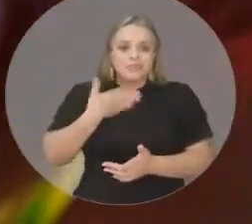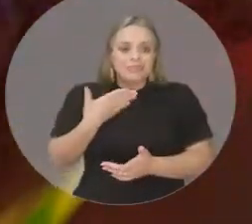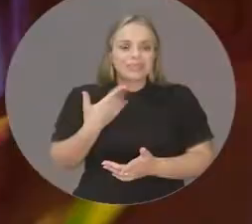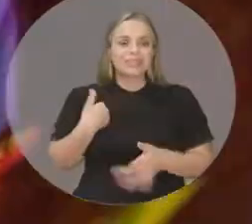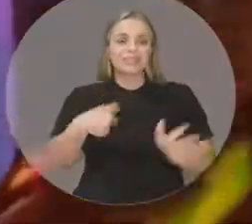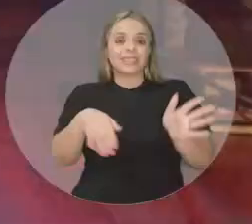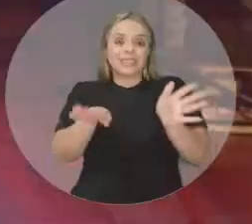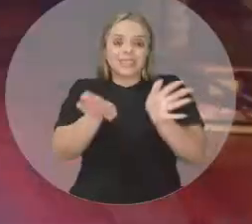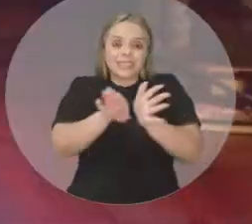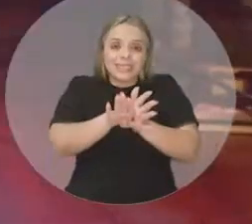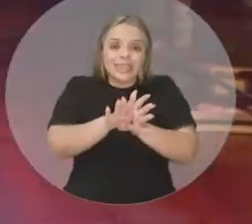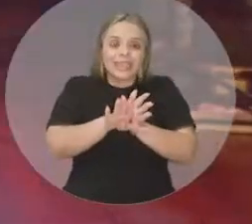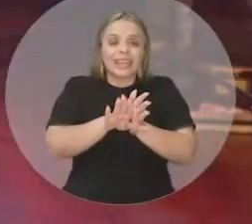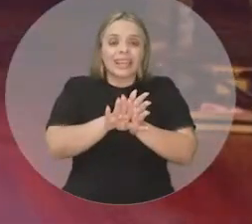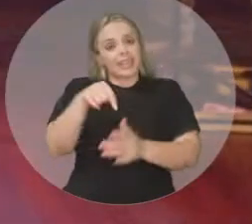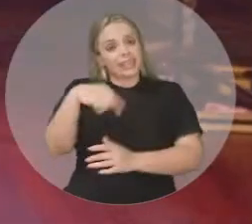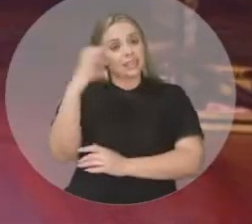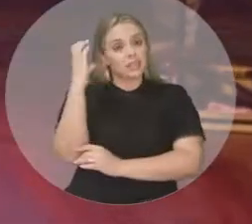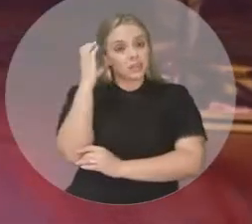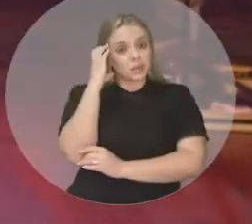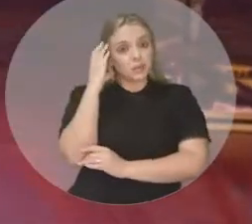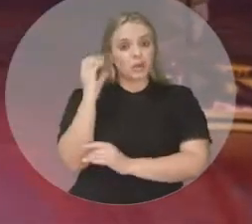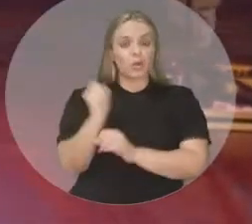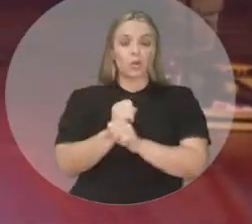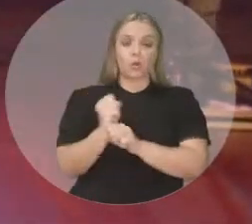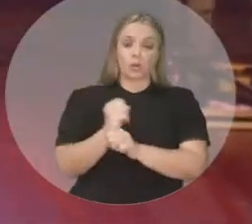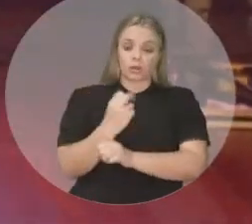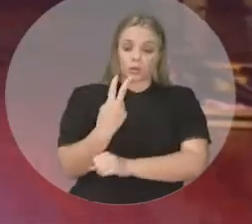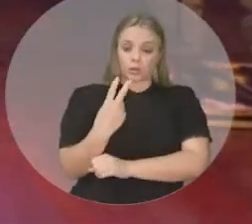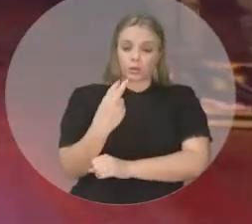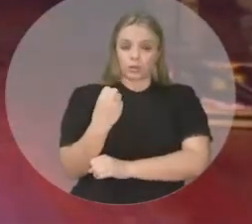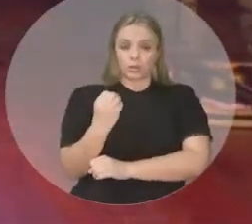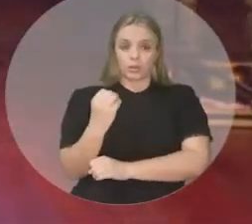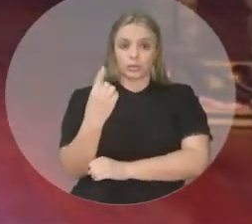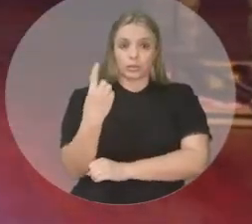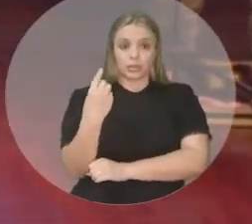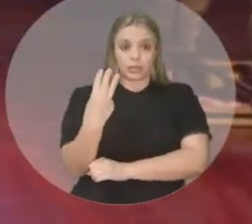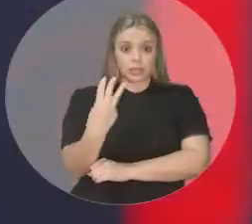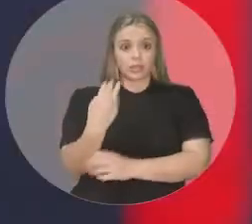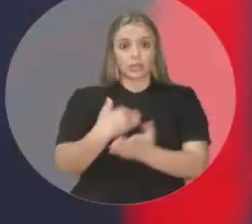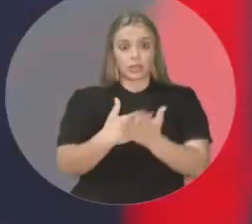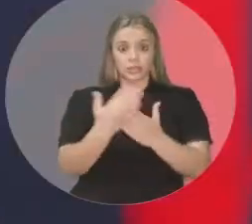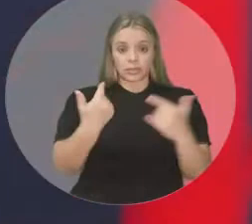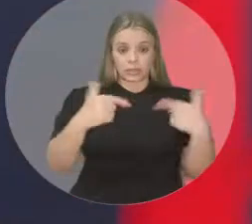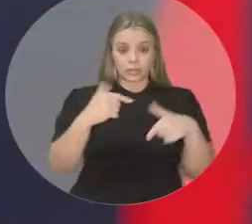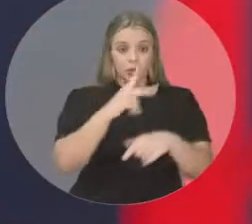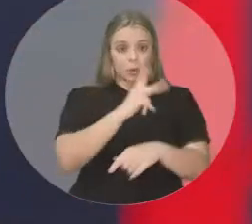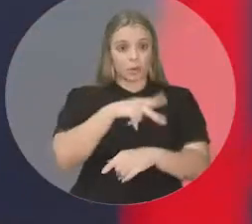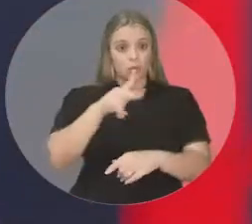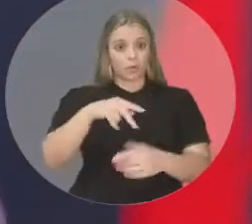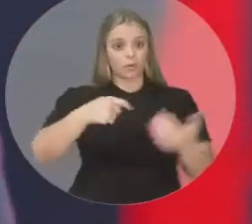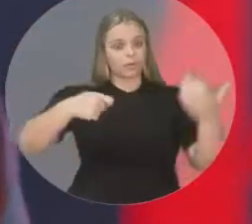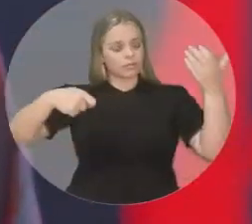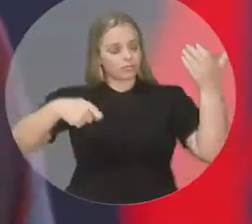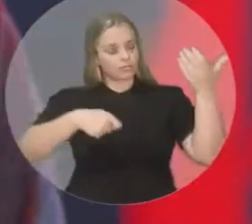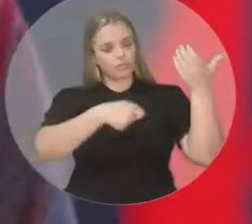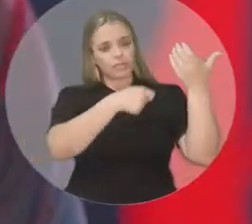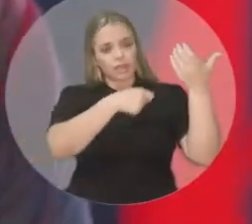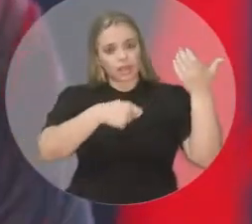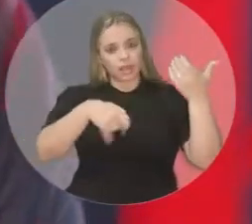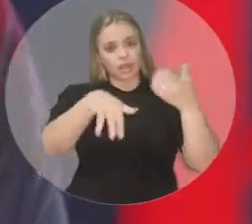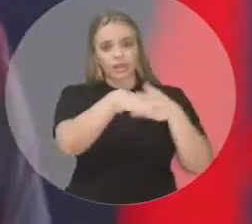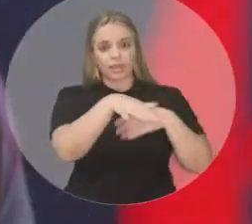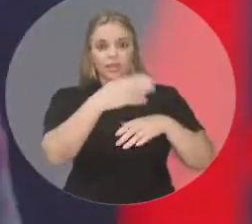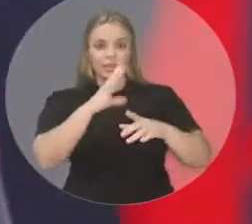musical. Edmilson, dentro dos espetáculos do Flor Ribeirinha, acontece isso, né? O